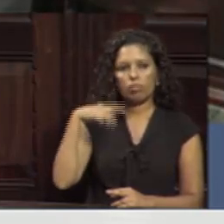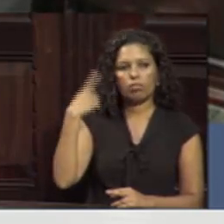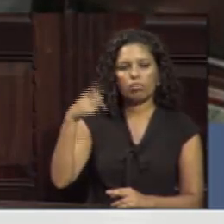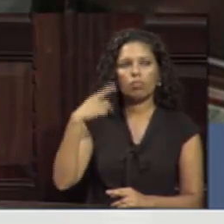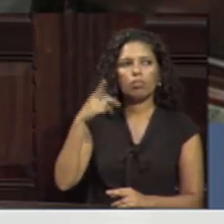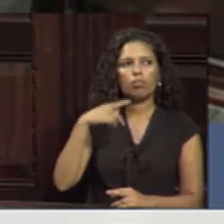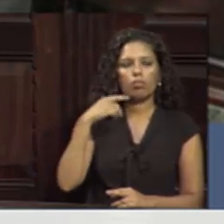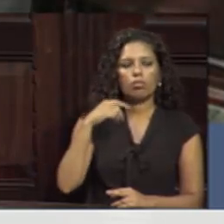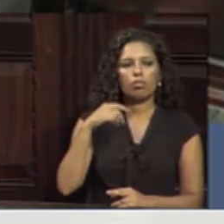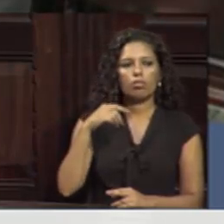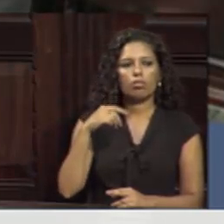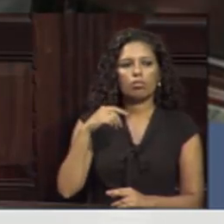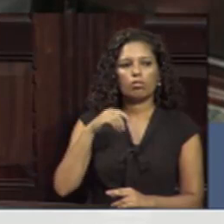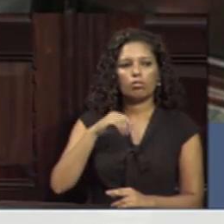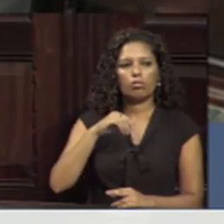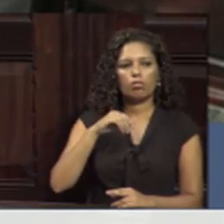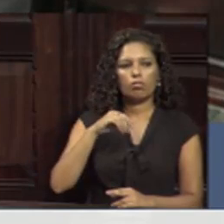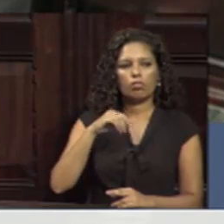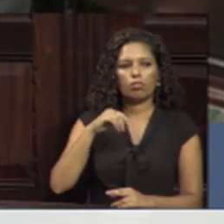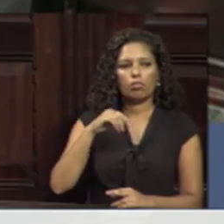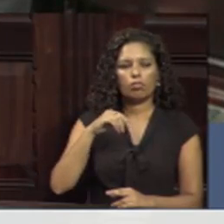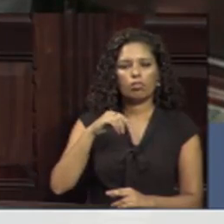Enfermeira, constantes.